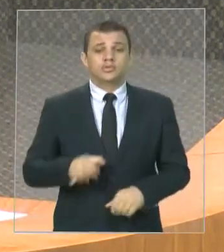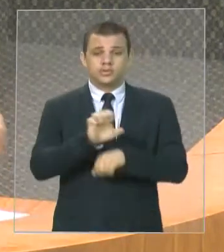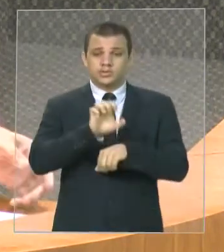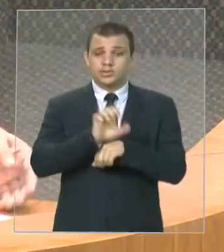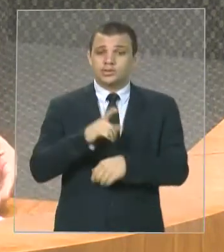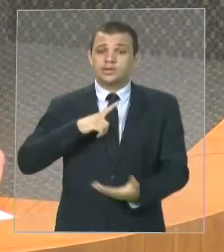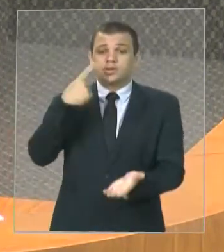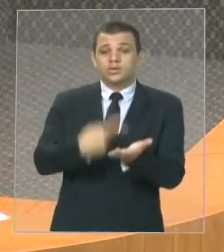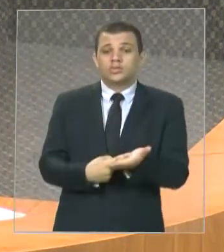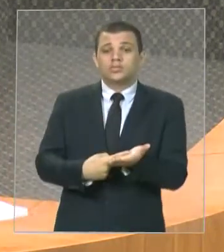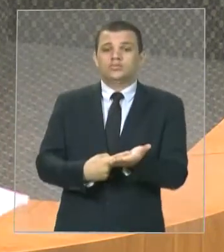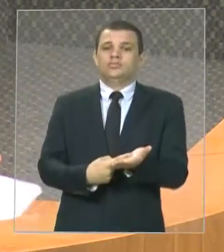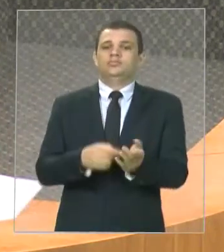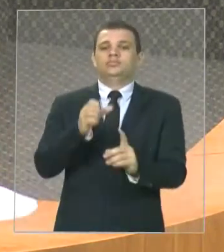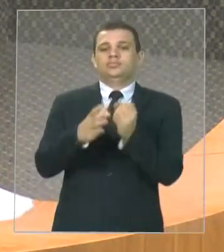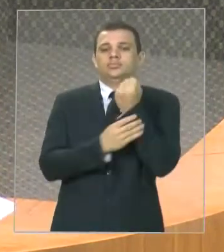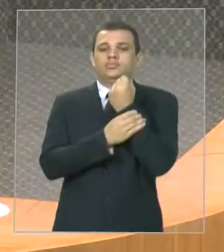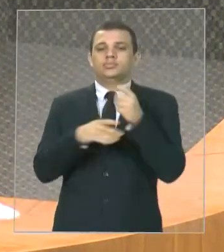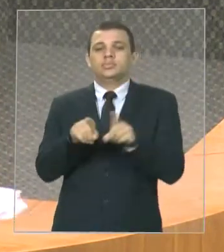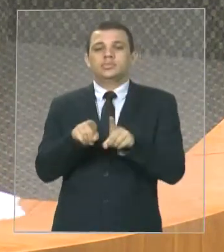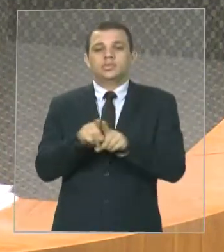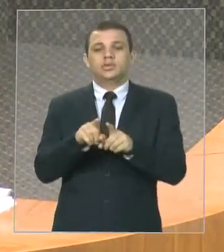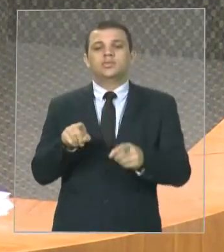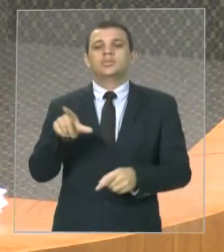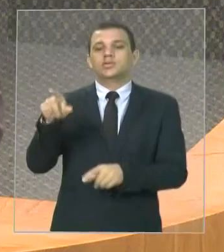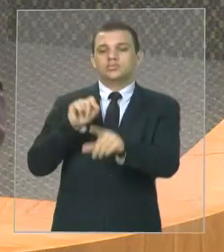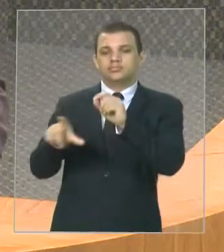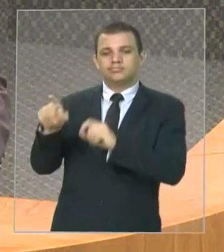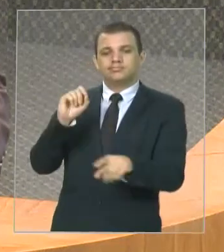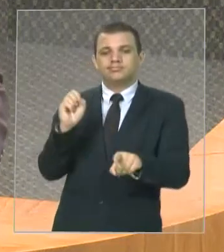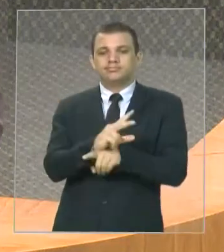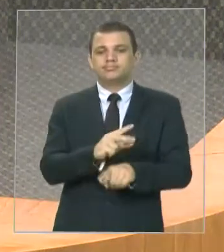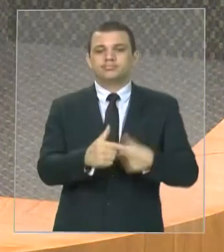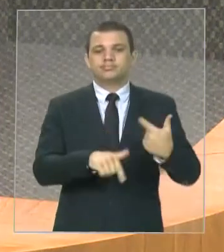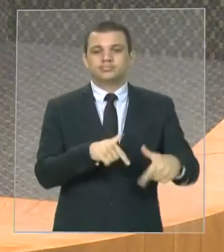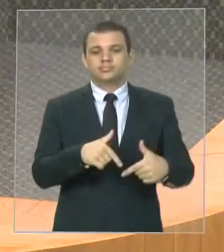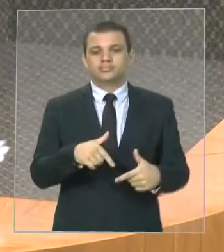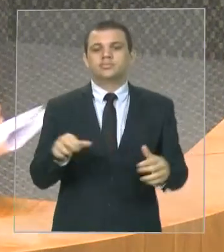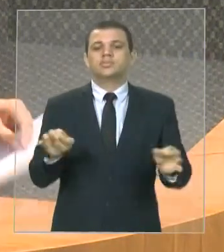e faça a nomeação dos subjuntos. É o que tinha para o momento, senhor presidente.